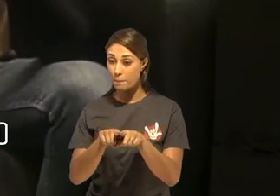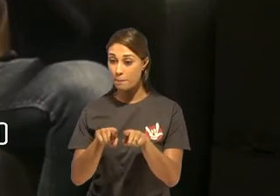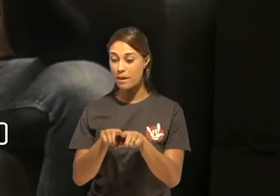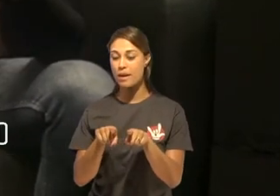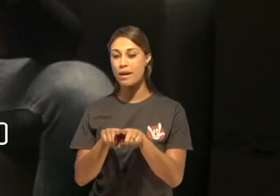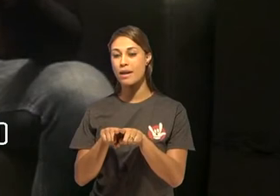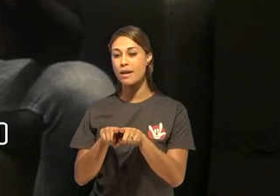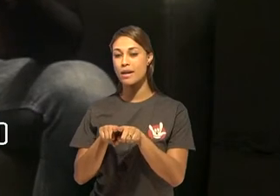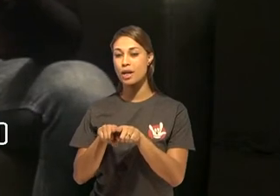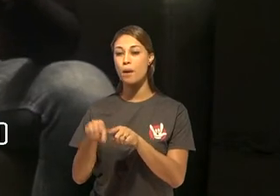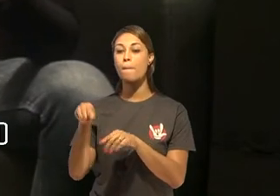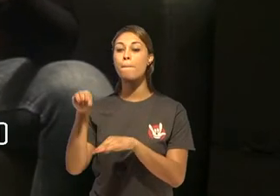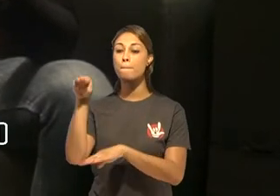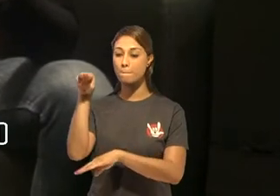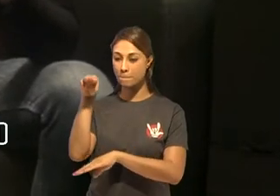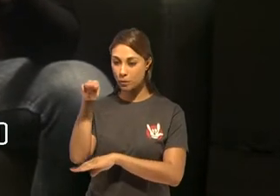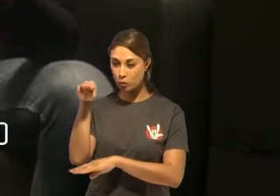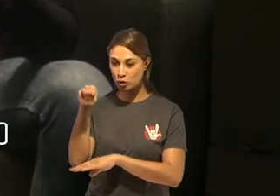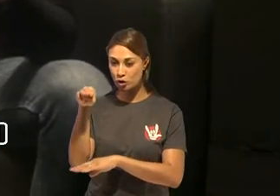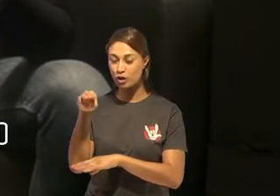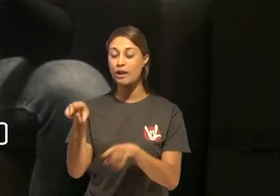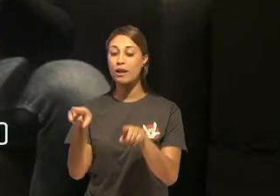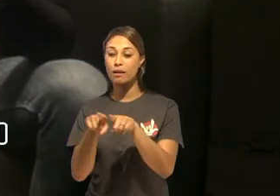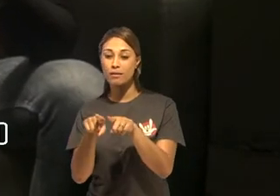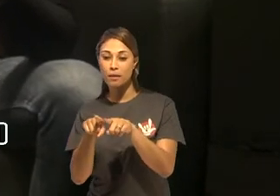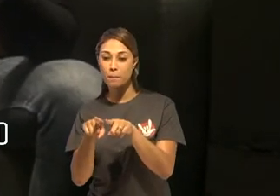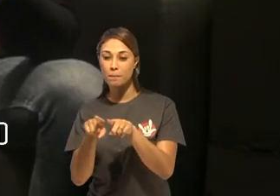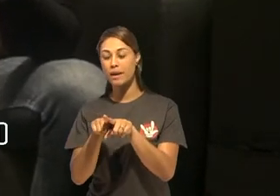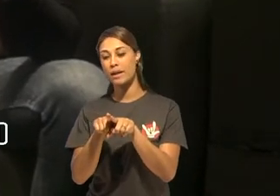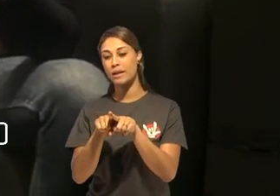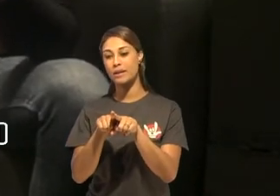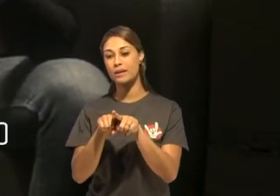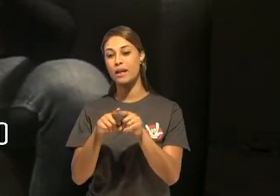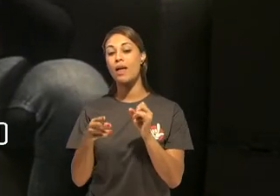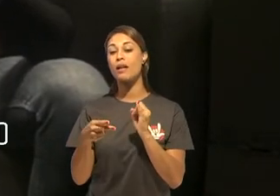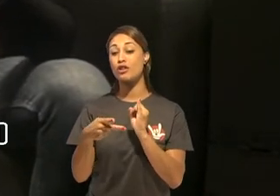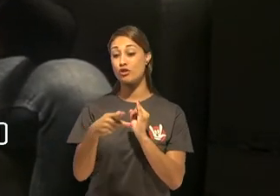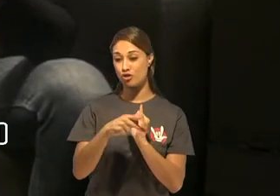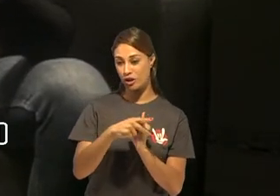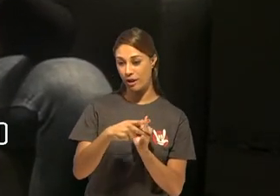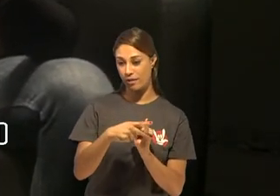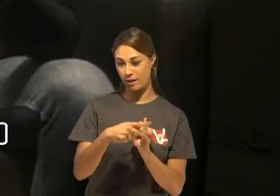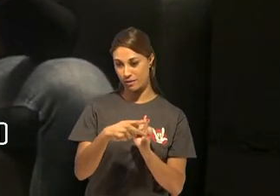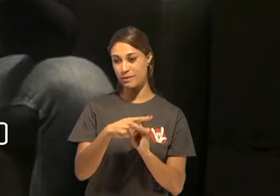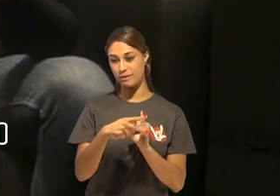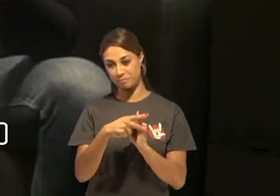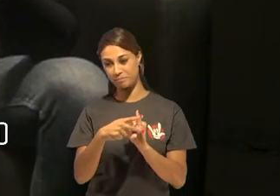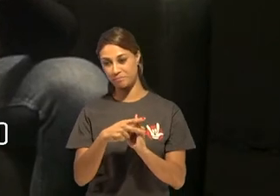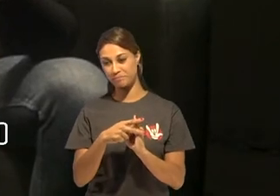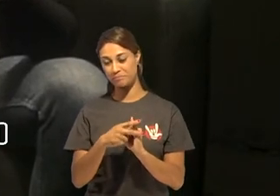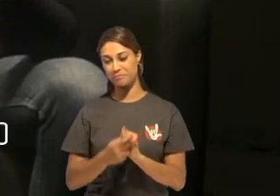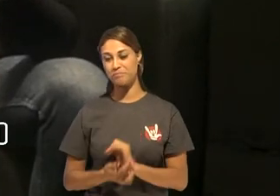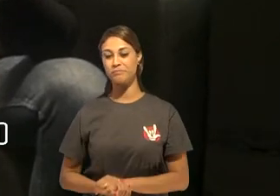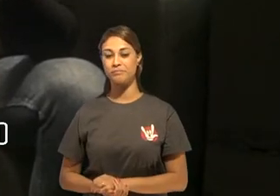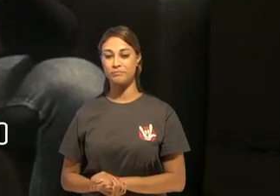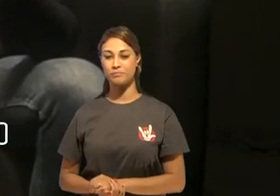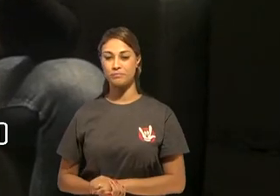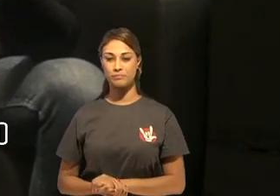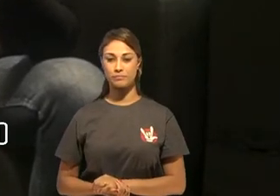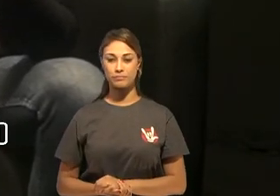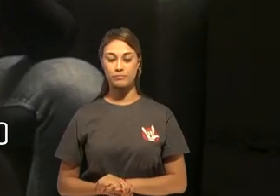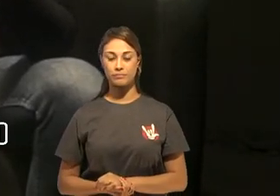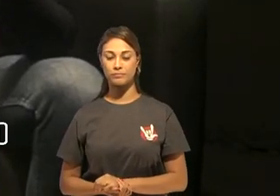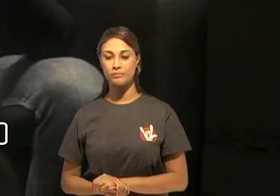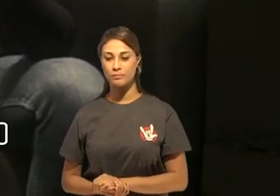Ou você que é um visitante, está participando com a gente, também pode e deve participar. Escreva aí, marque o maior número de pessoas possíveis para